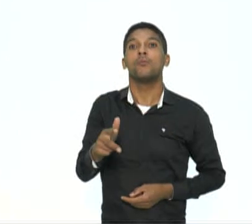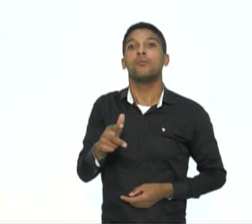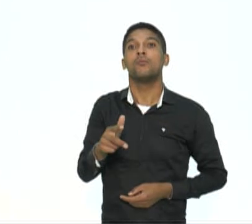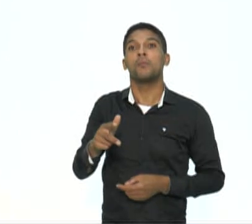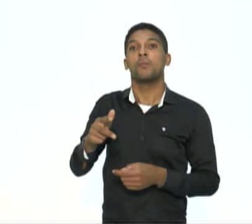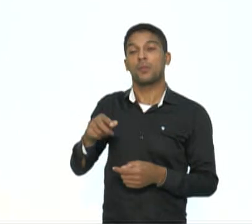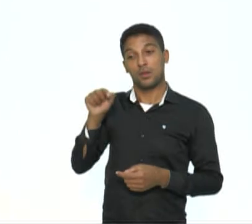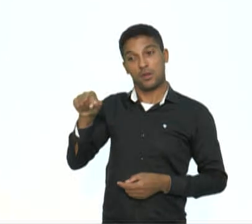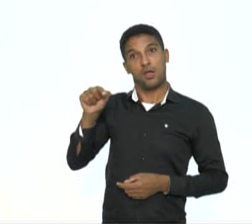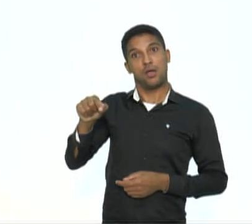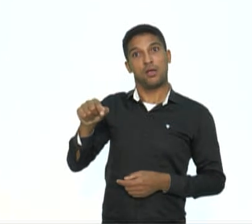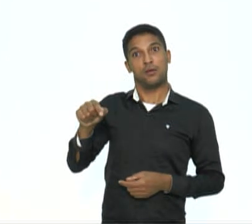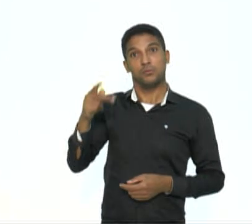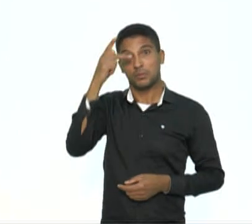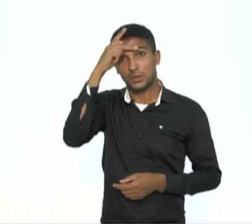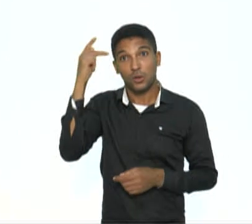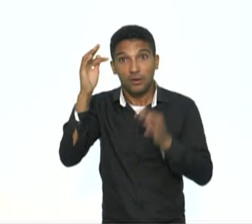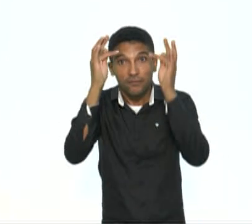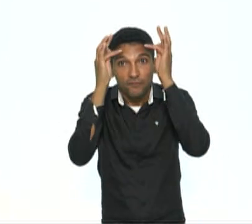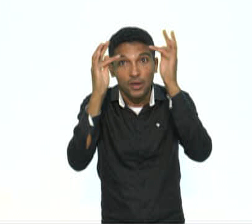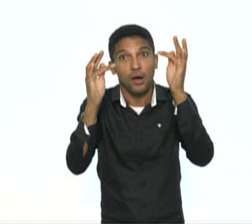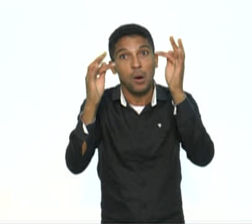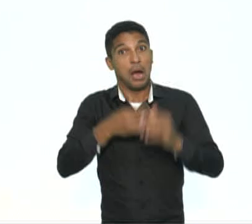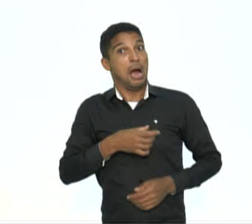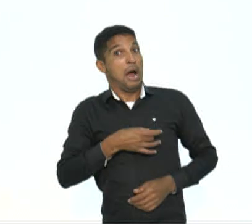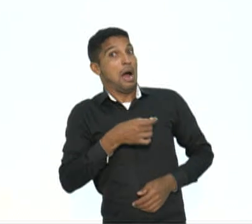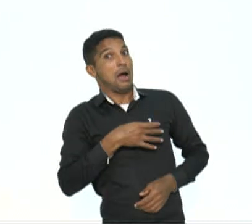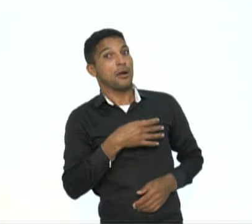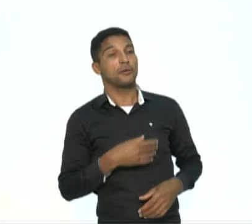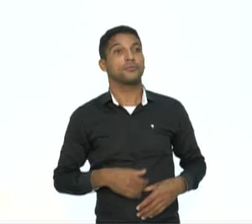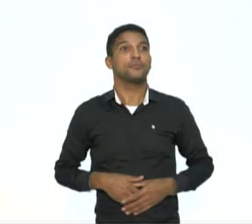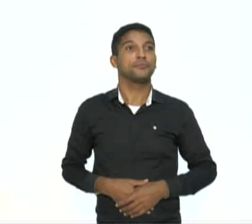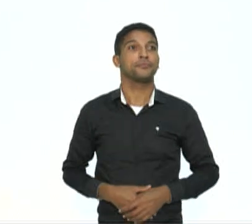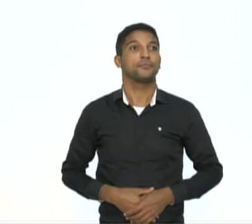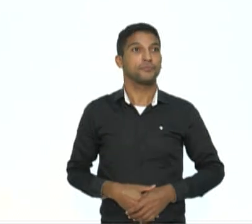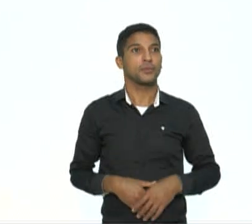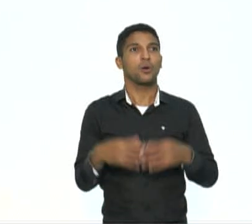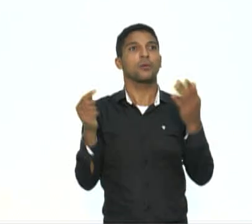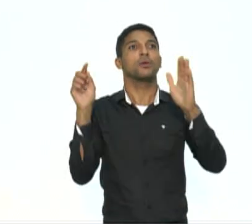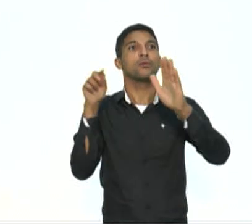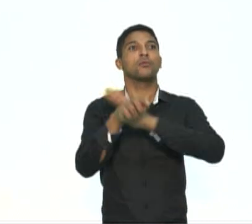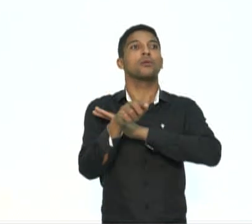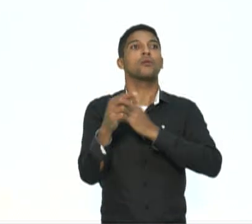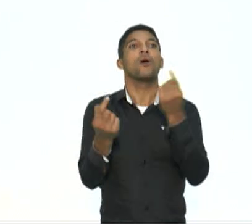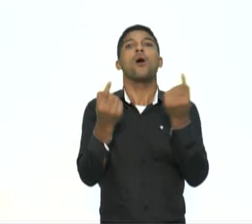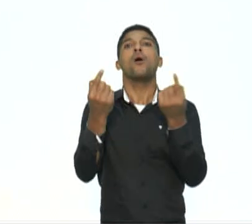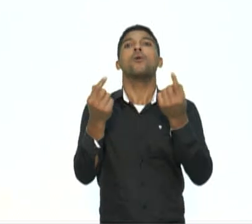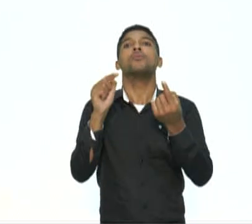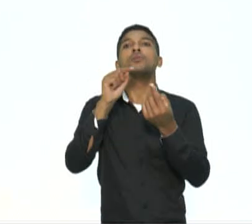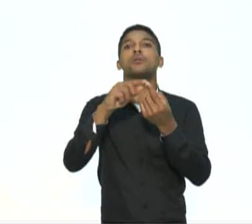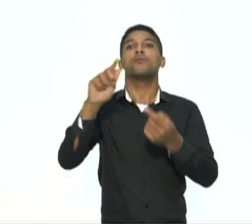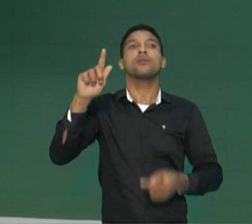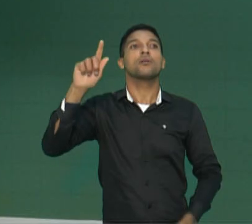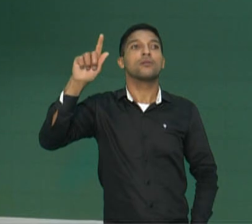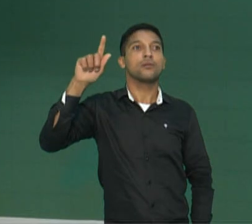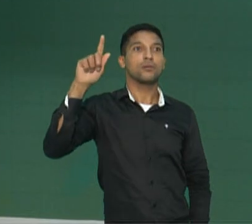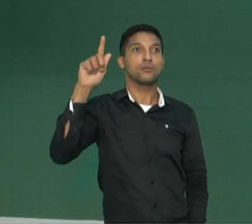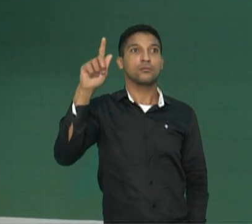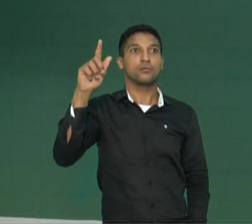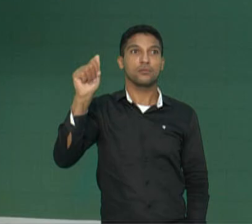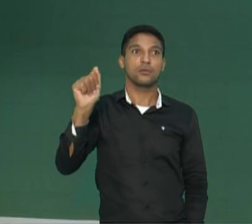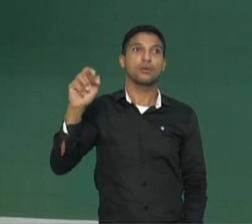Tá? Então vamos lá. Qual a função de uma gárgula? São representações do sonho dos escultores em respeito à concepção do juízo